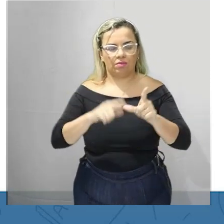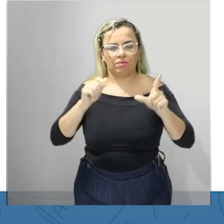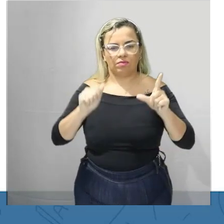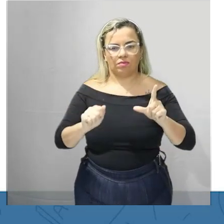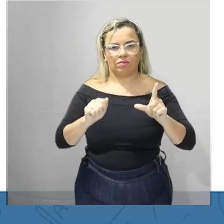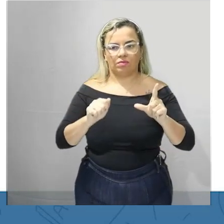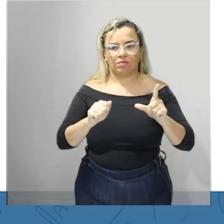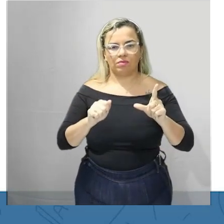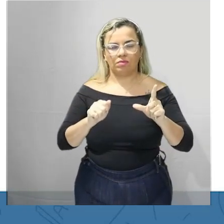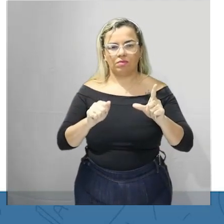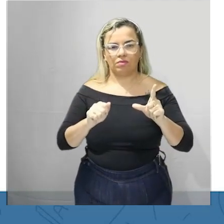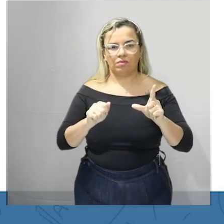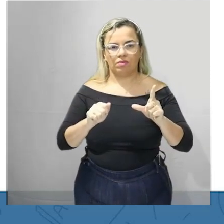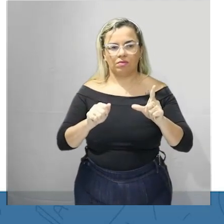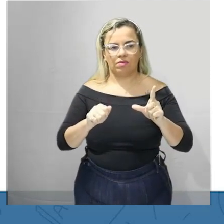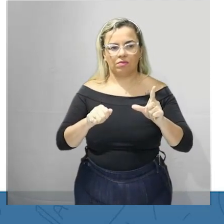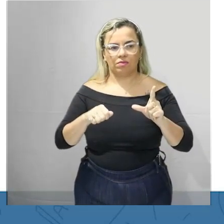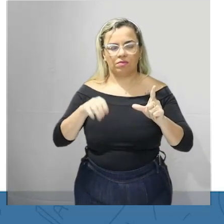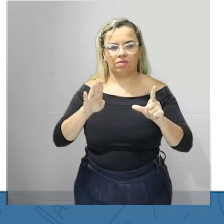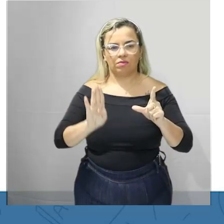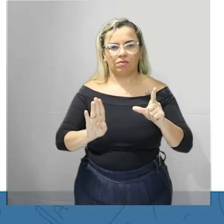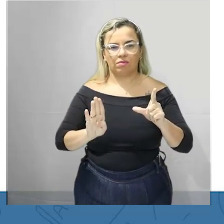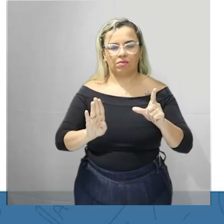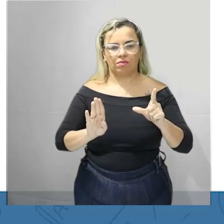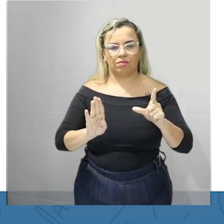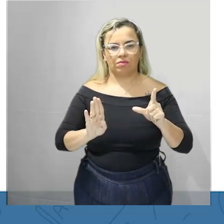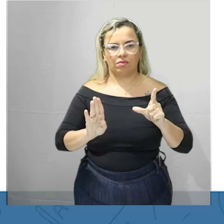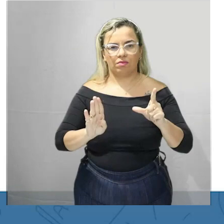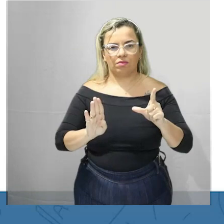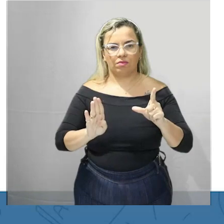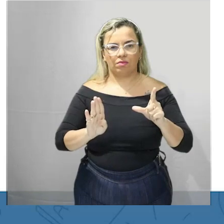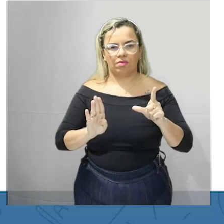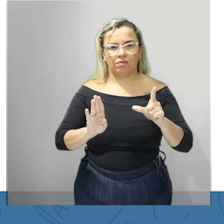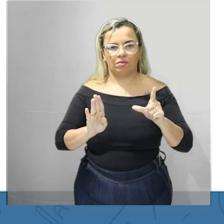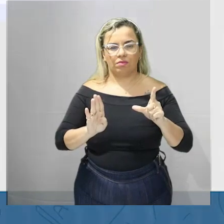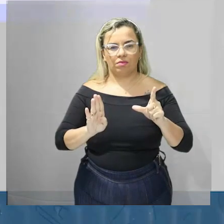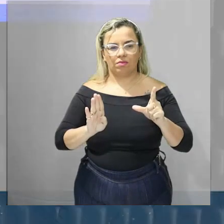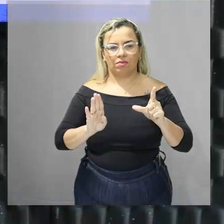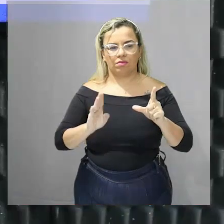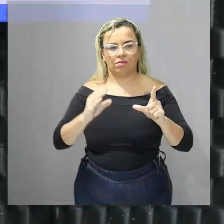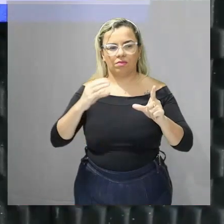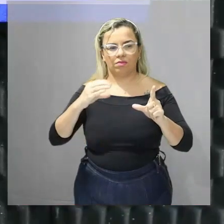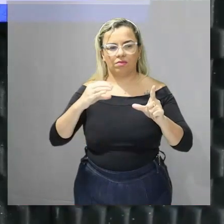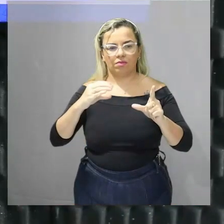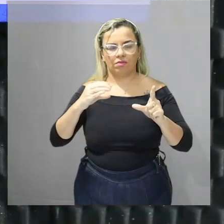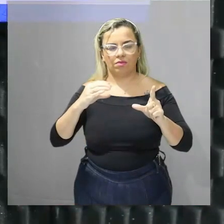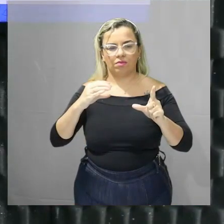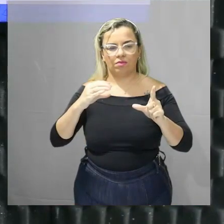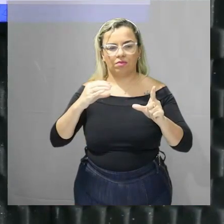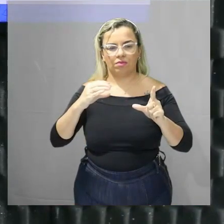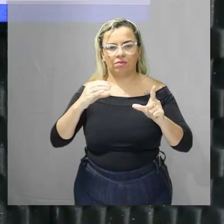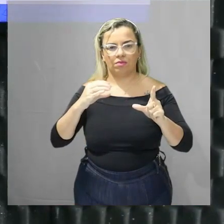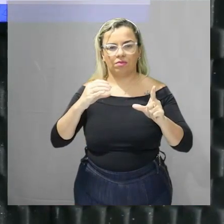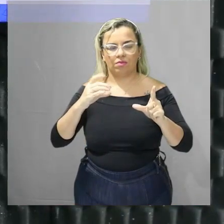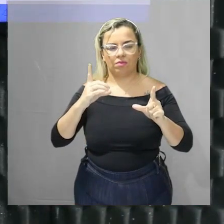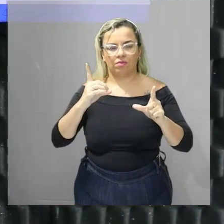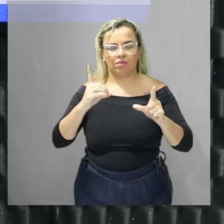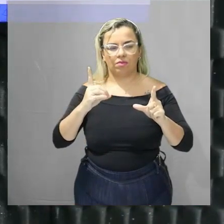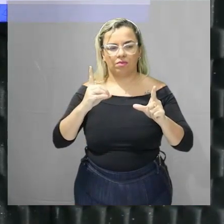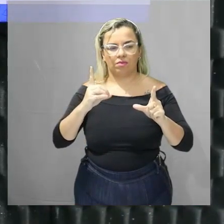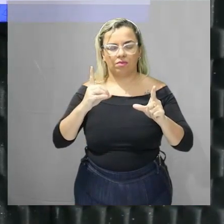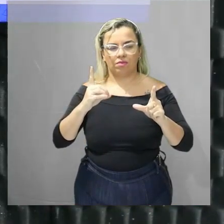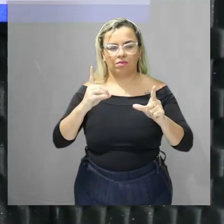da participação na competitividade global? É a contenção da especulação no mercado imobiliário? É a democratização da habitação popular?